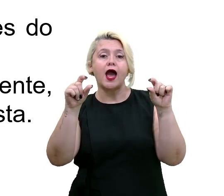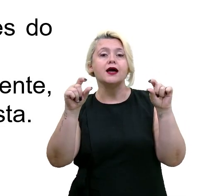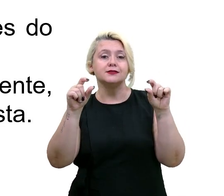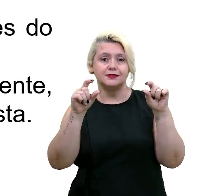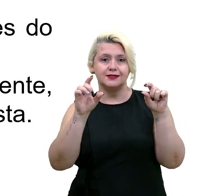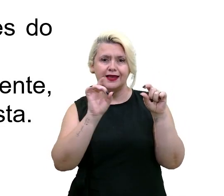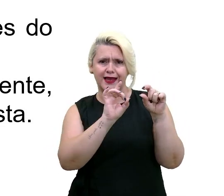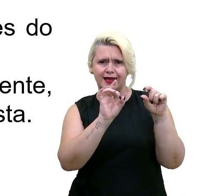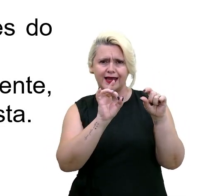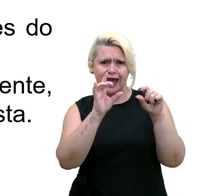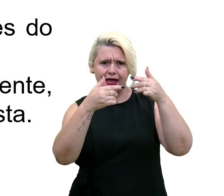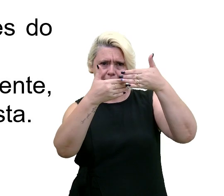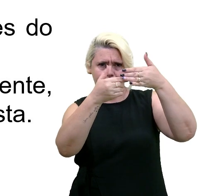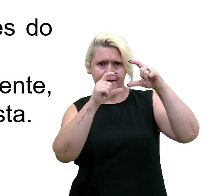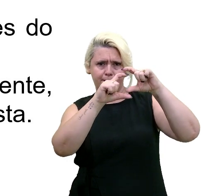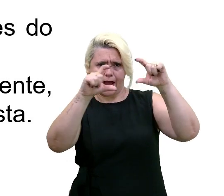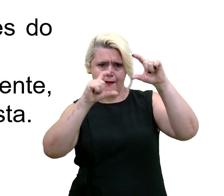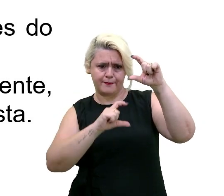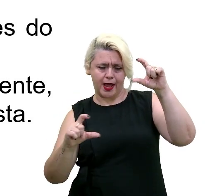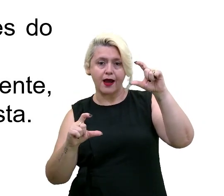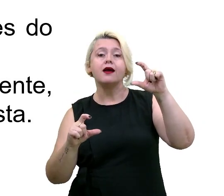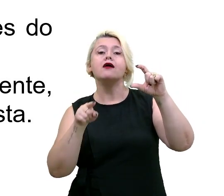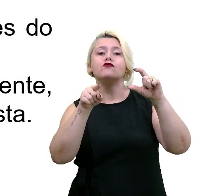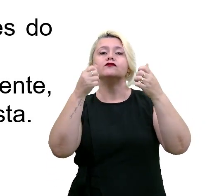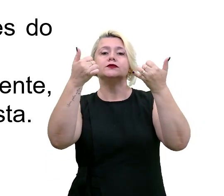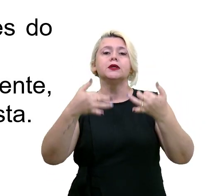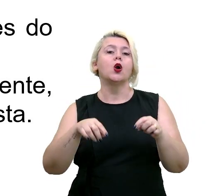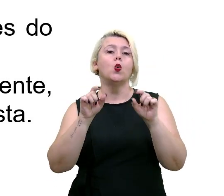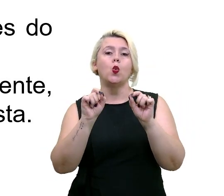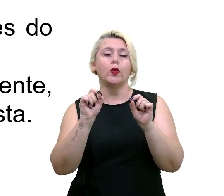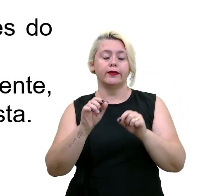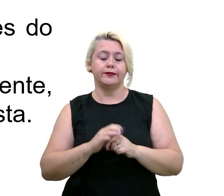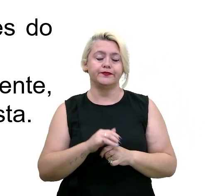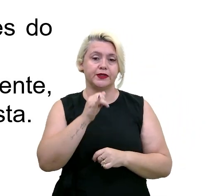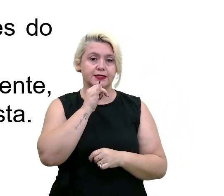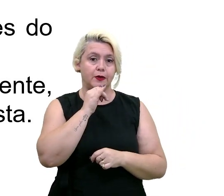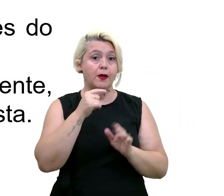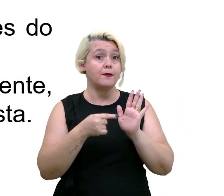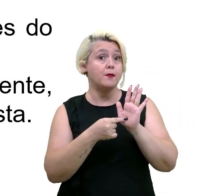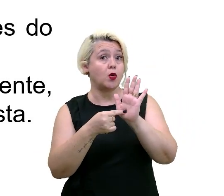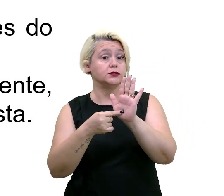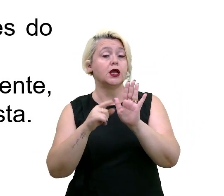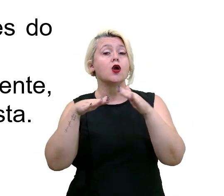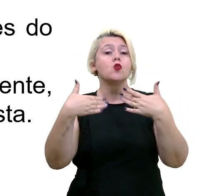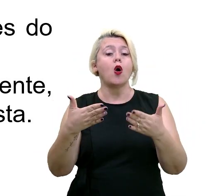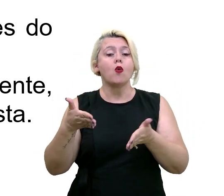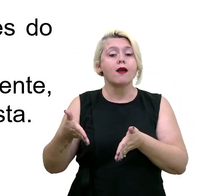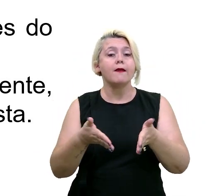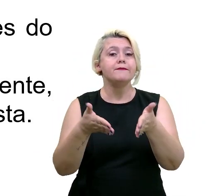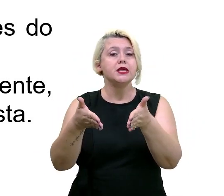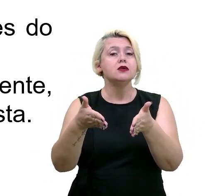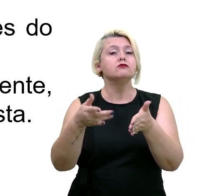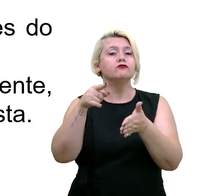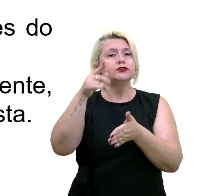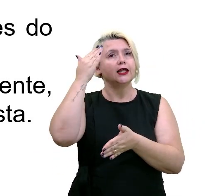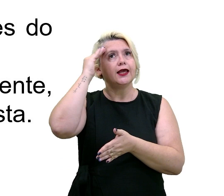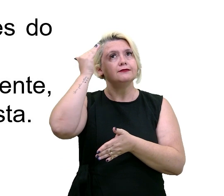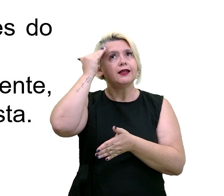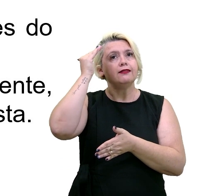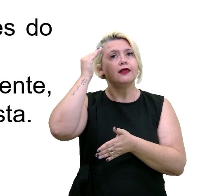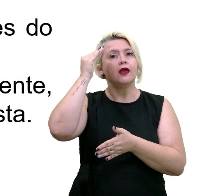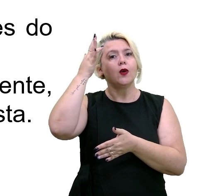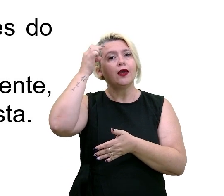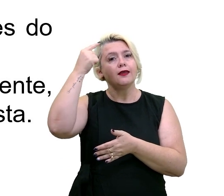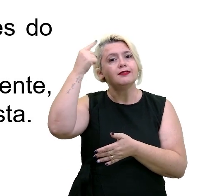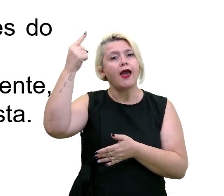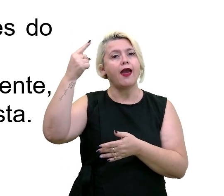de cada parágrafo do desenvolvimento, vocês vão falar o quê? Vocês vão mostrar qual é o caminho que está sendo seguido, qual é o aspecto